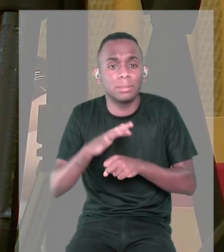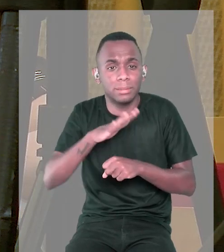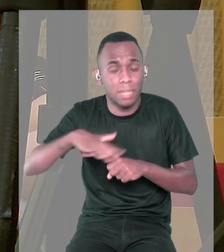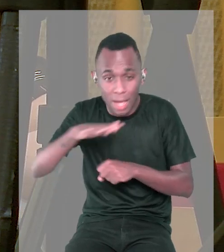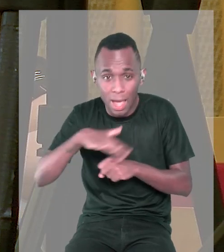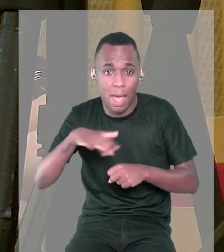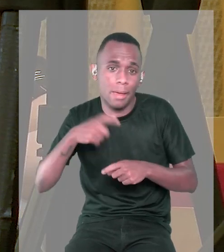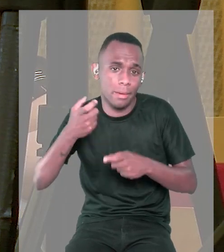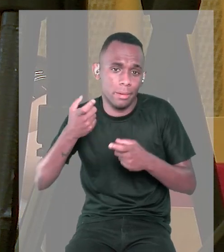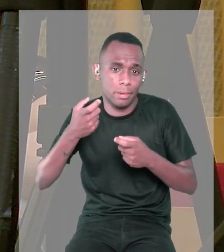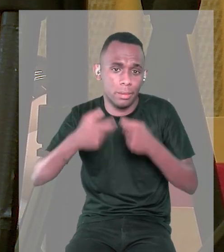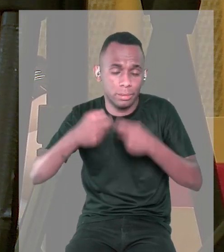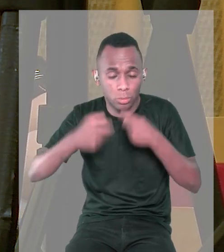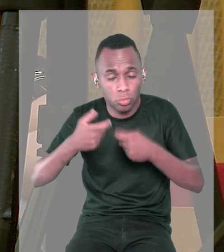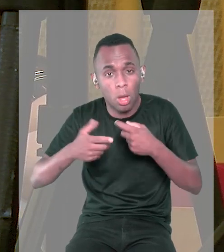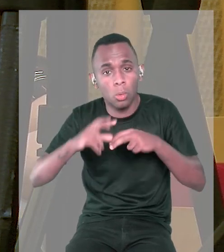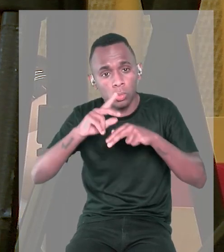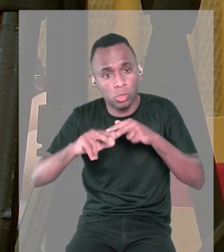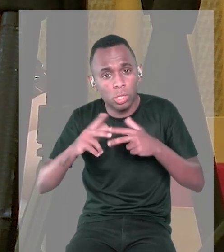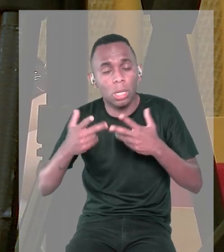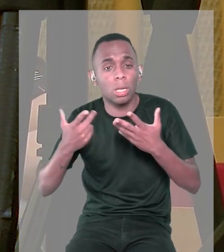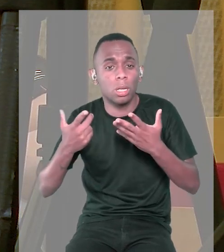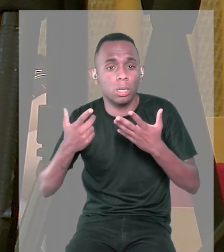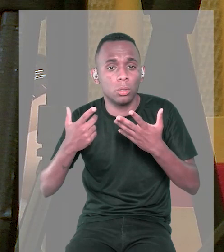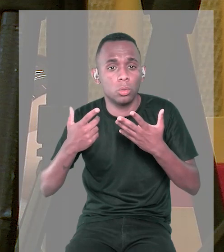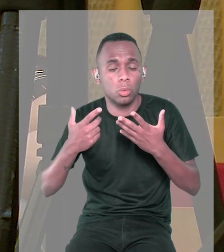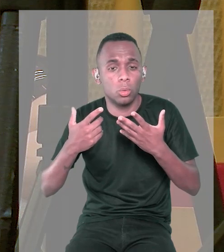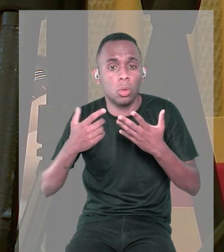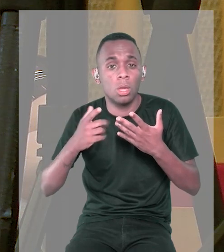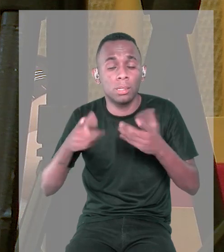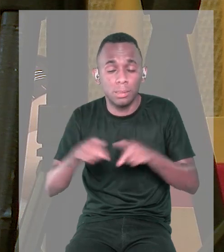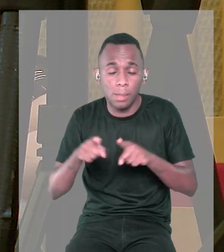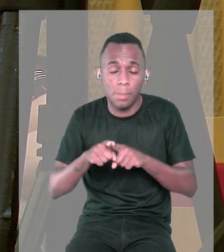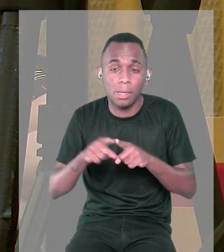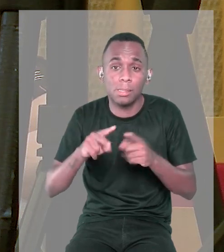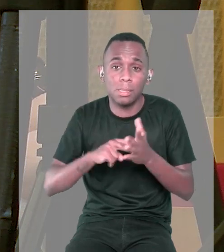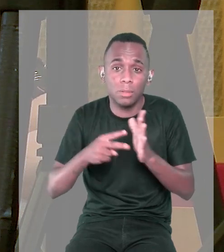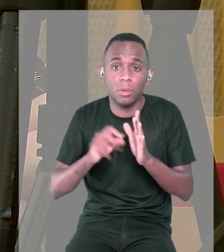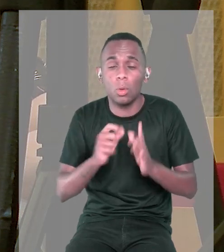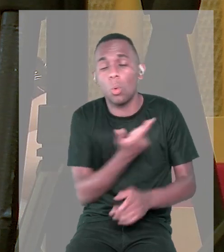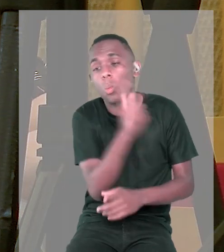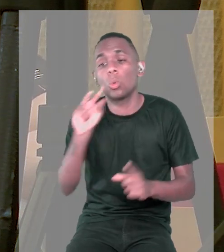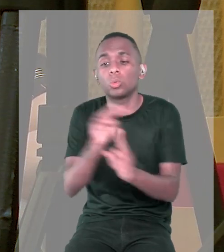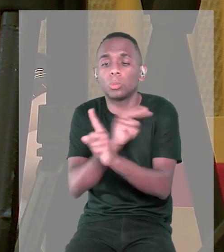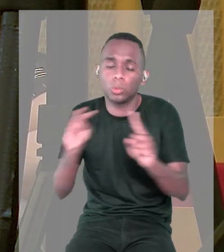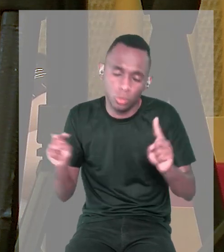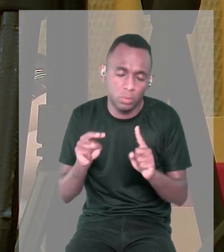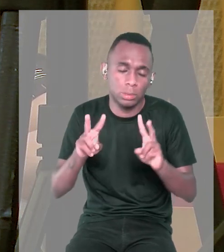provocam também uma outra compreensão do amor. É o caso de